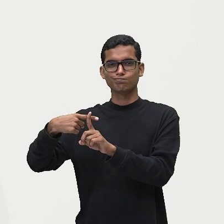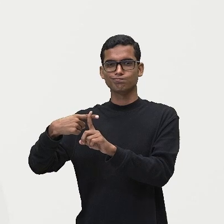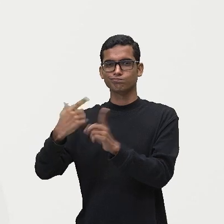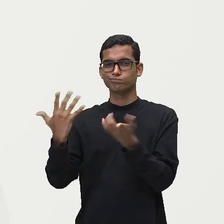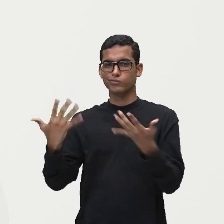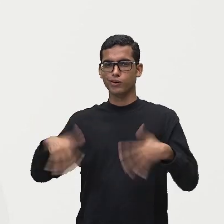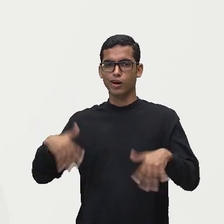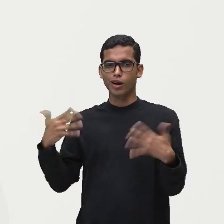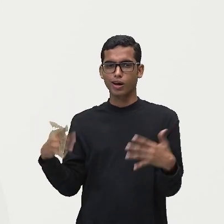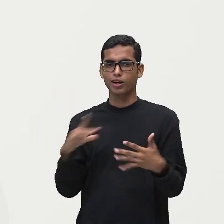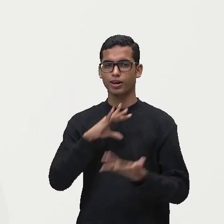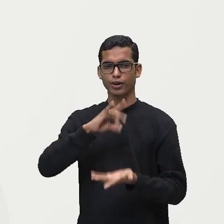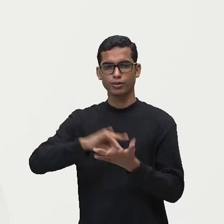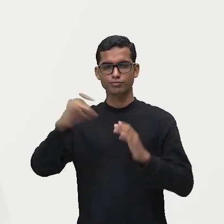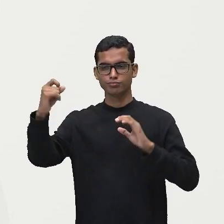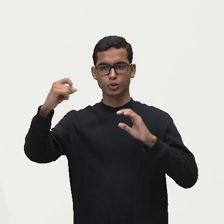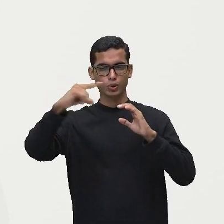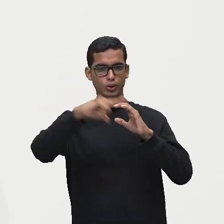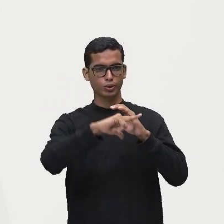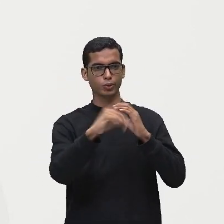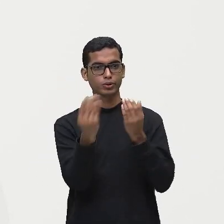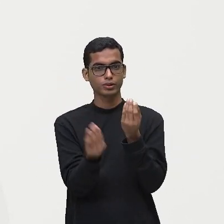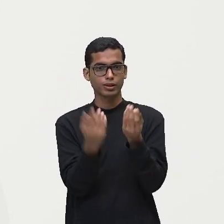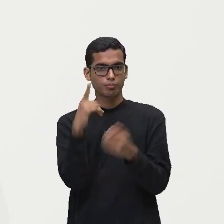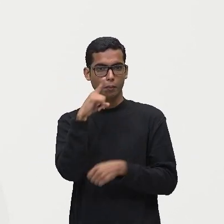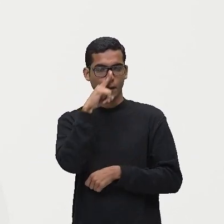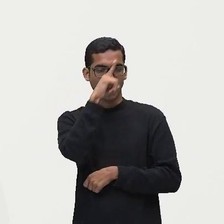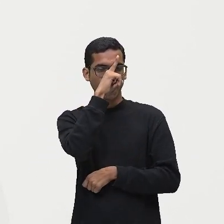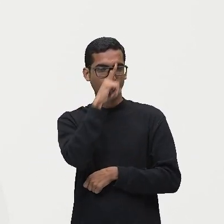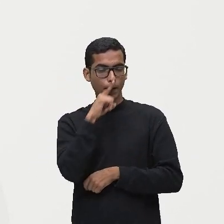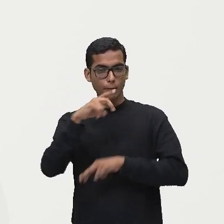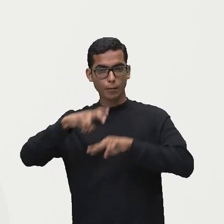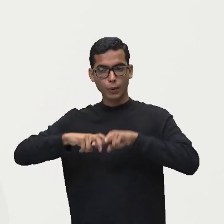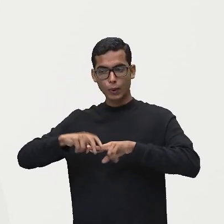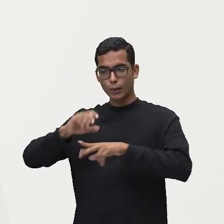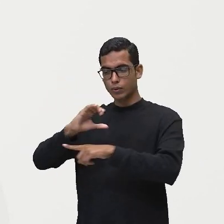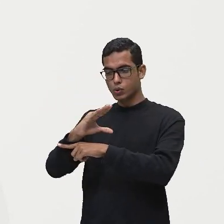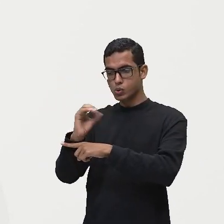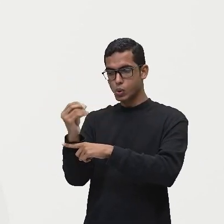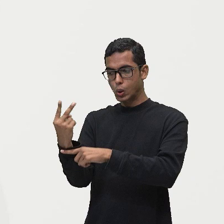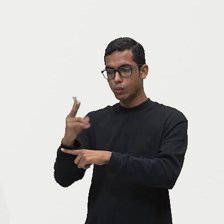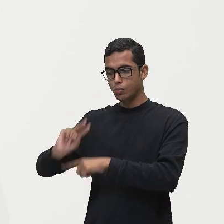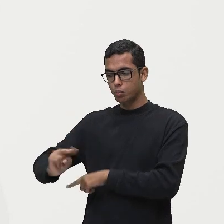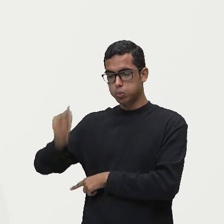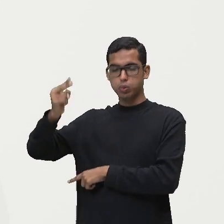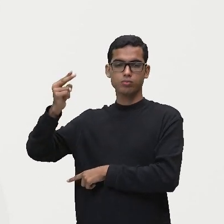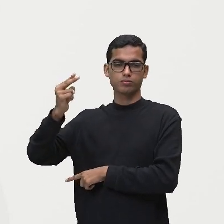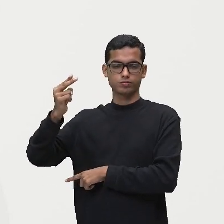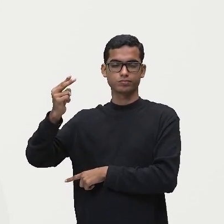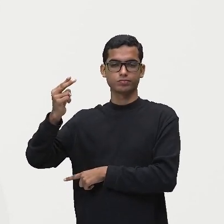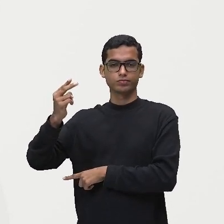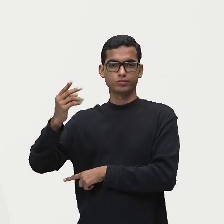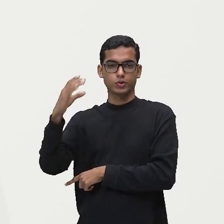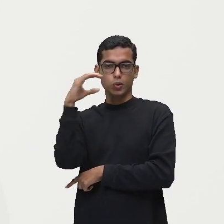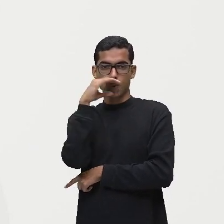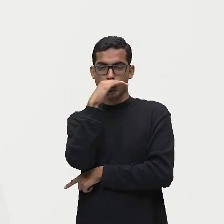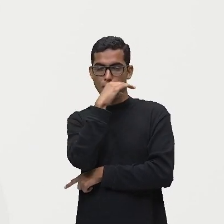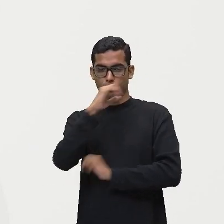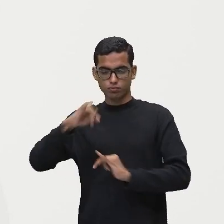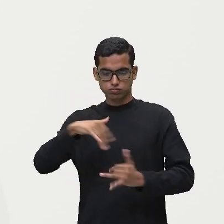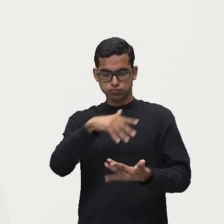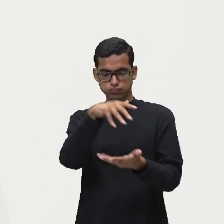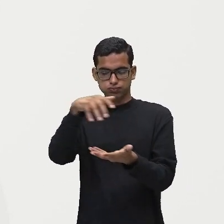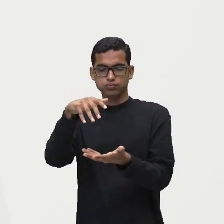efeito estufa o vilão, né? Ele aquece o nosso planeta, faz